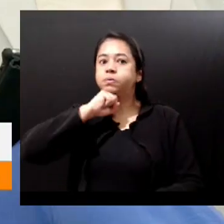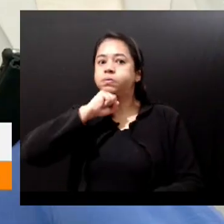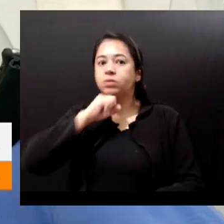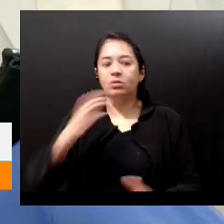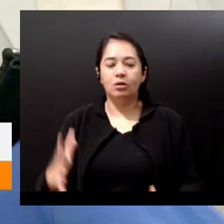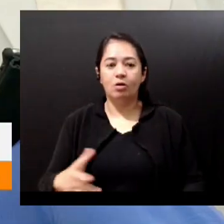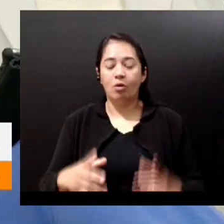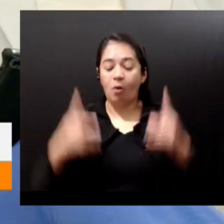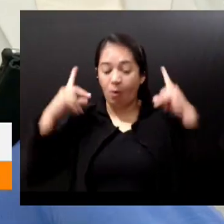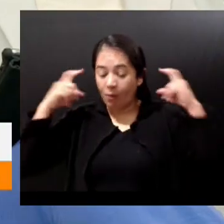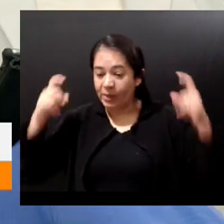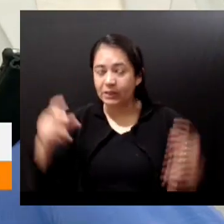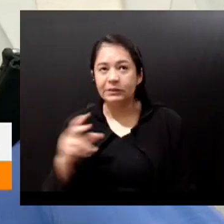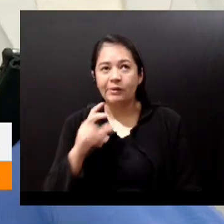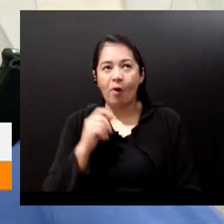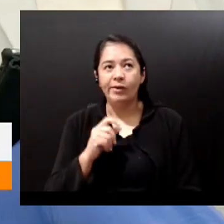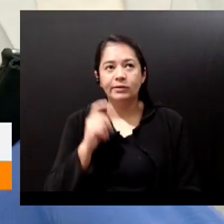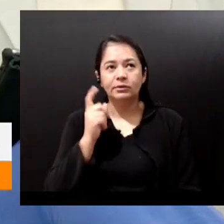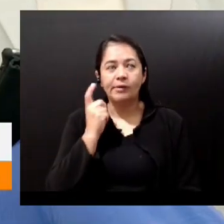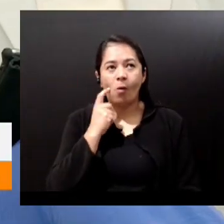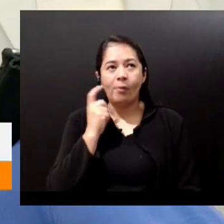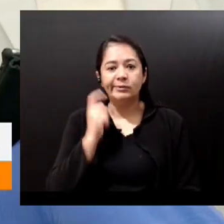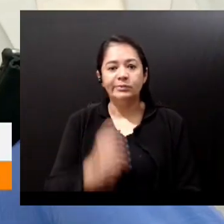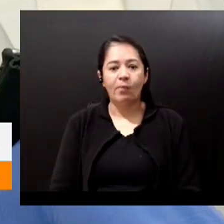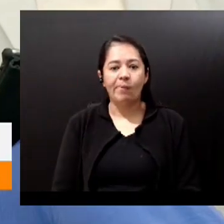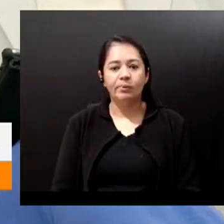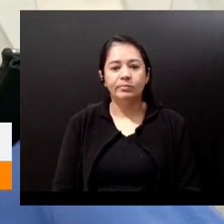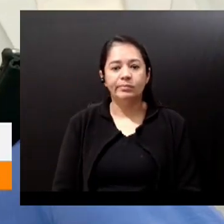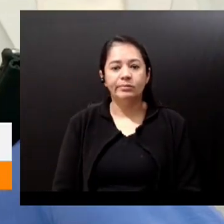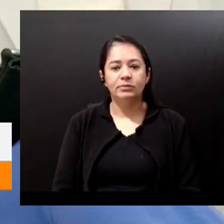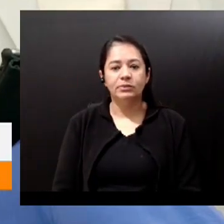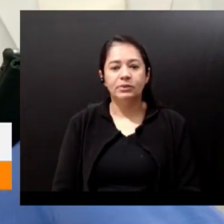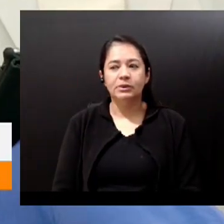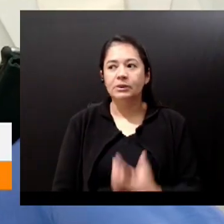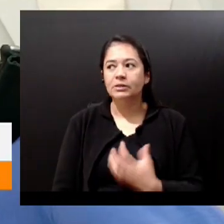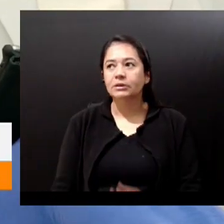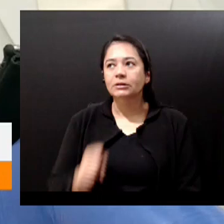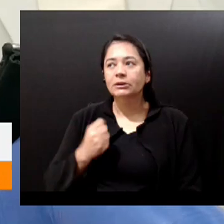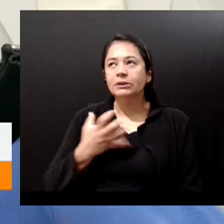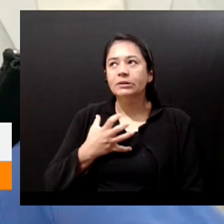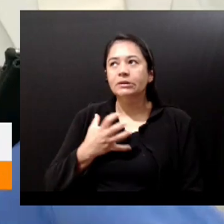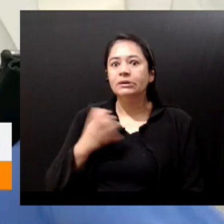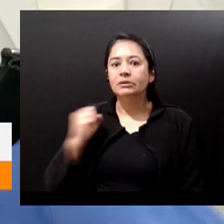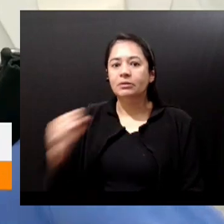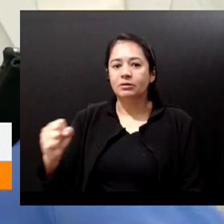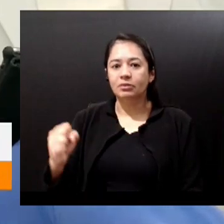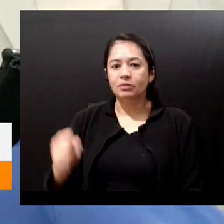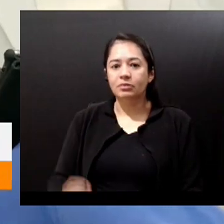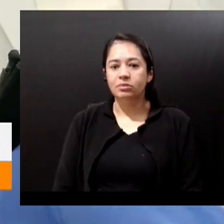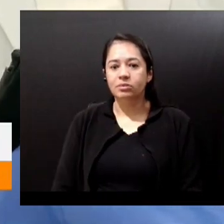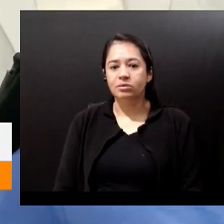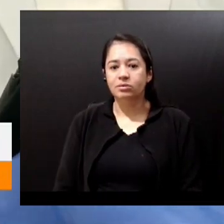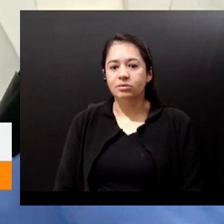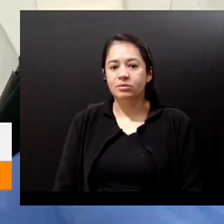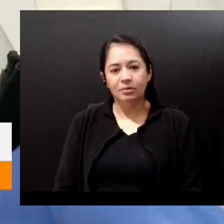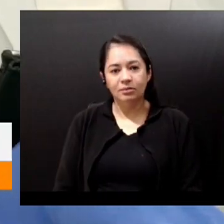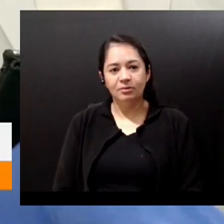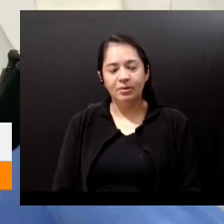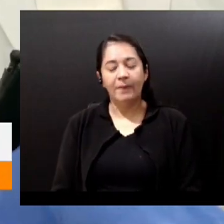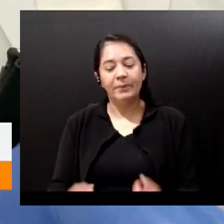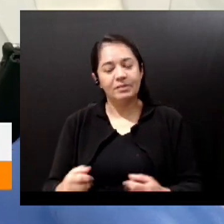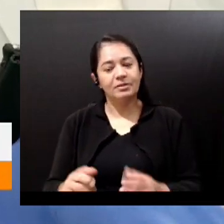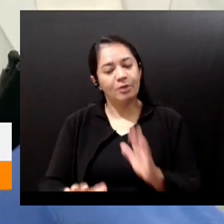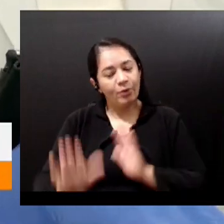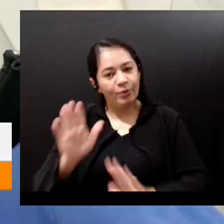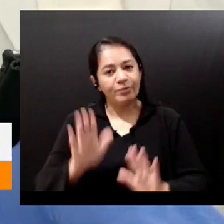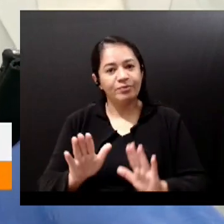do companheiro ao lado eu quero matá-lo. Então, é importante verificar esse tipo de som também. Pontuação Sim,